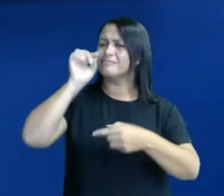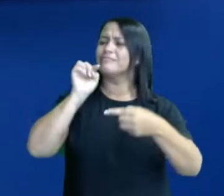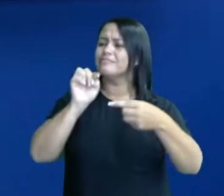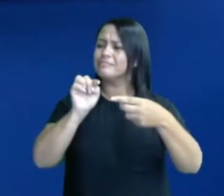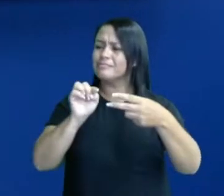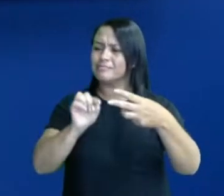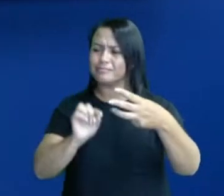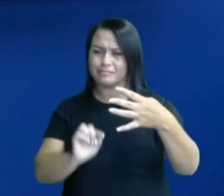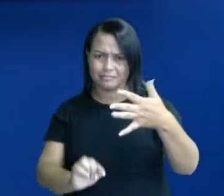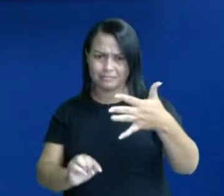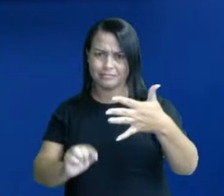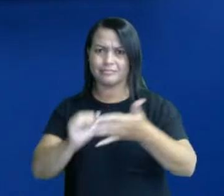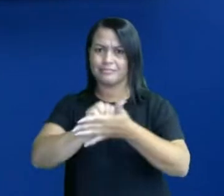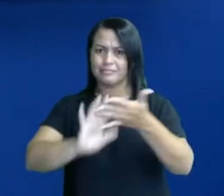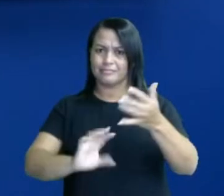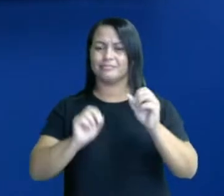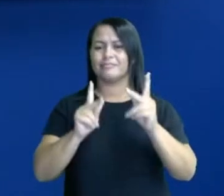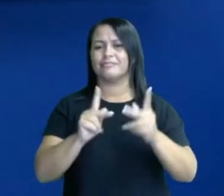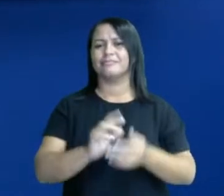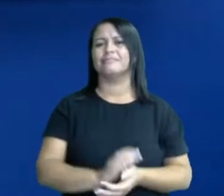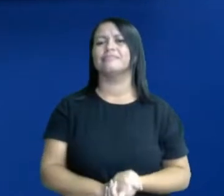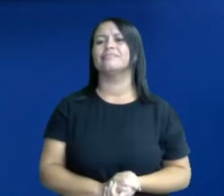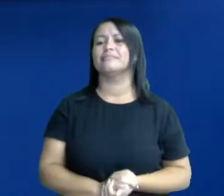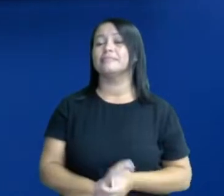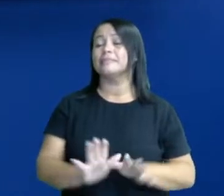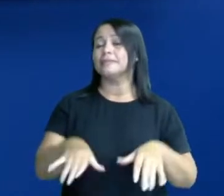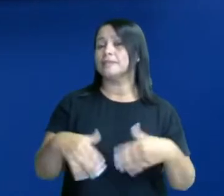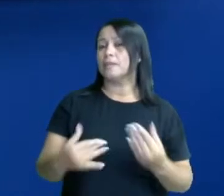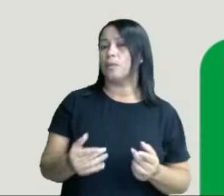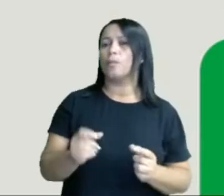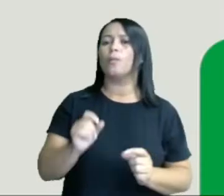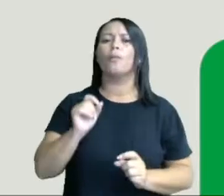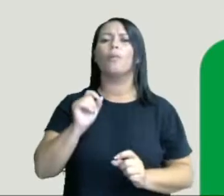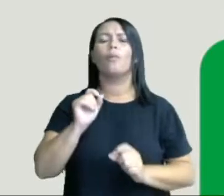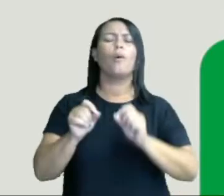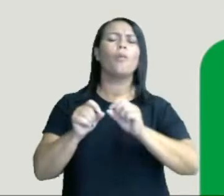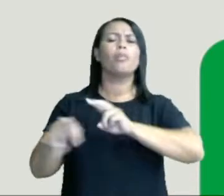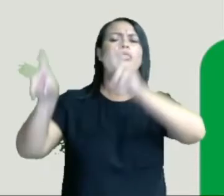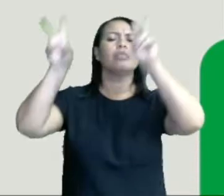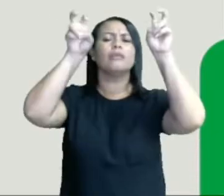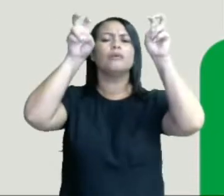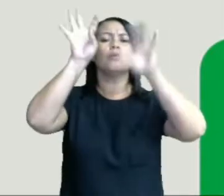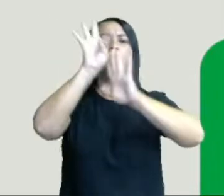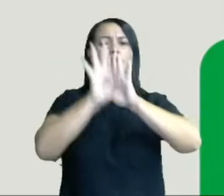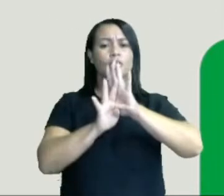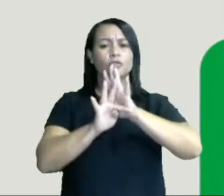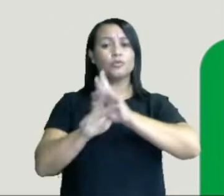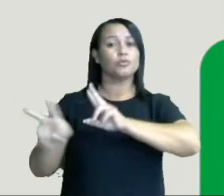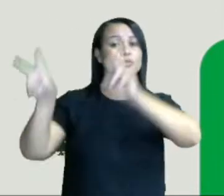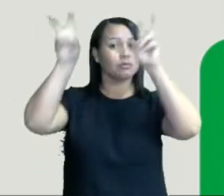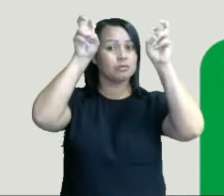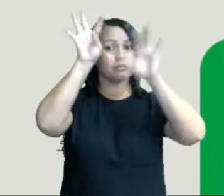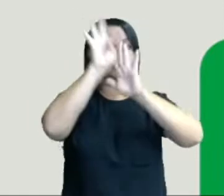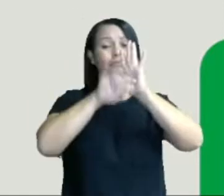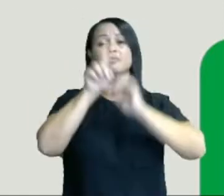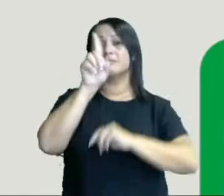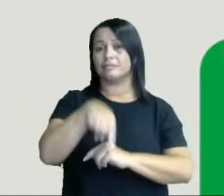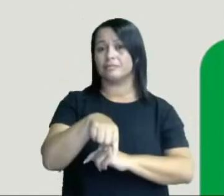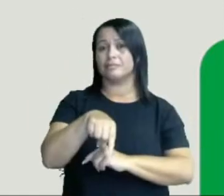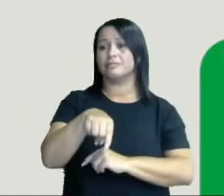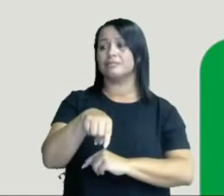desse na nossa atividade, tá? Então, qual o título do texto? O título do texto